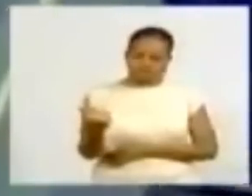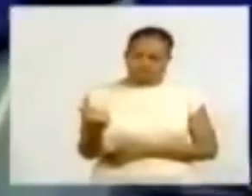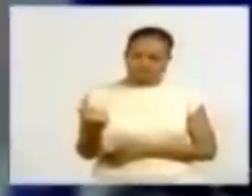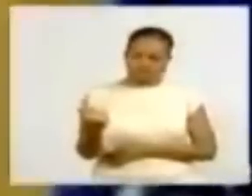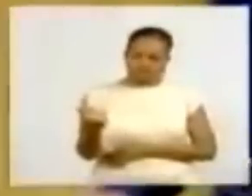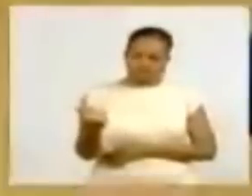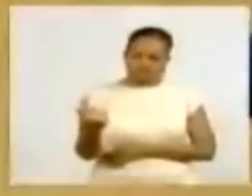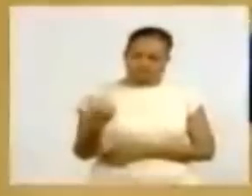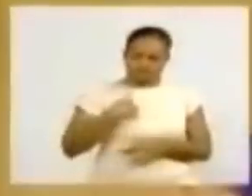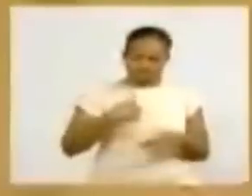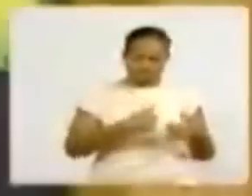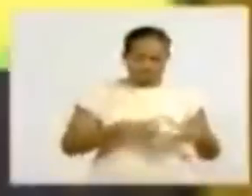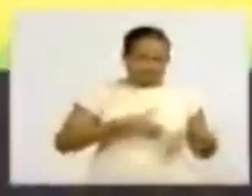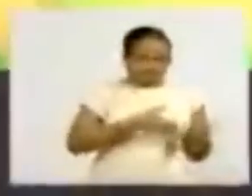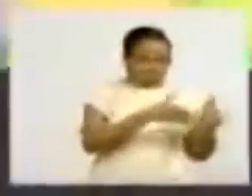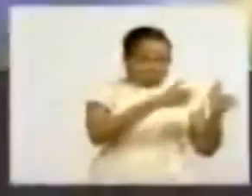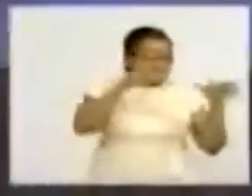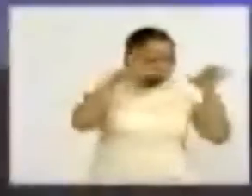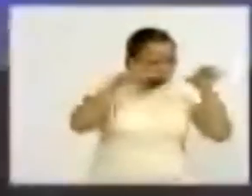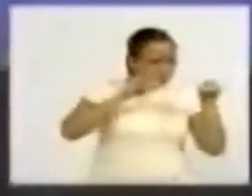me encontrou no meio de um corredor escuro.